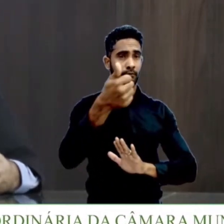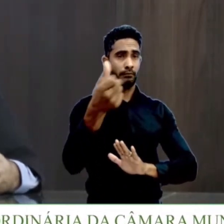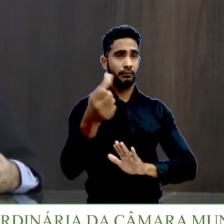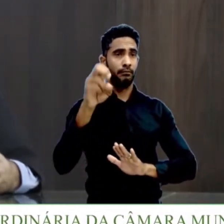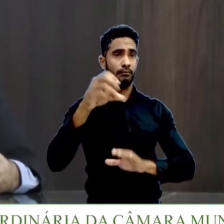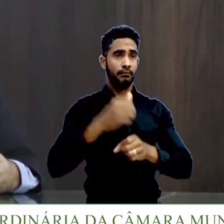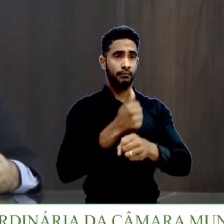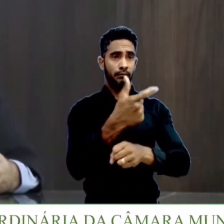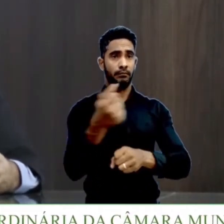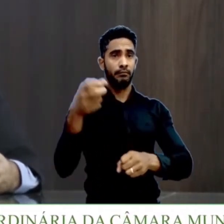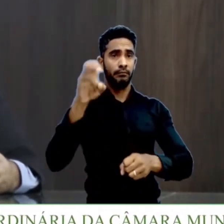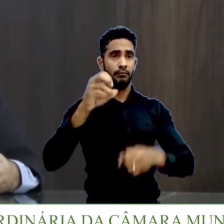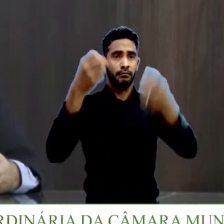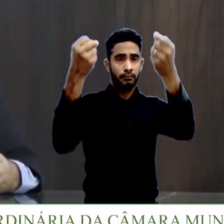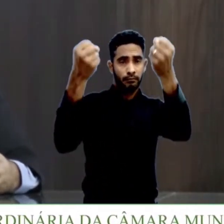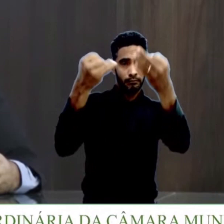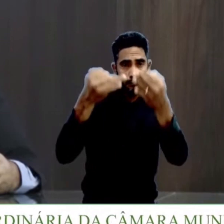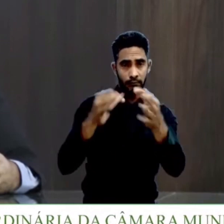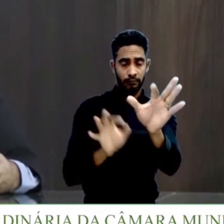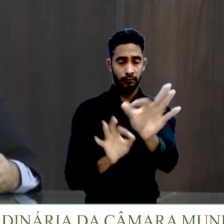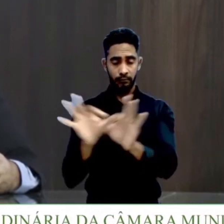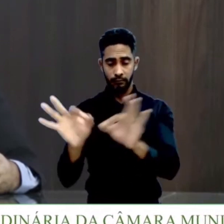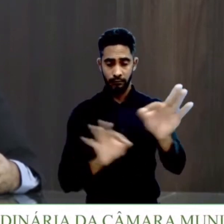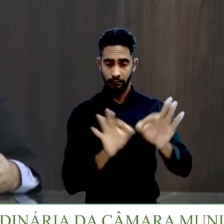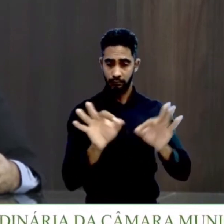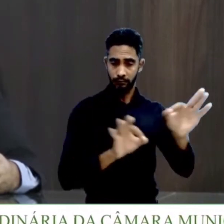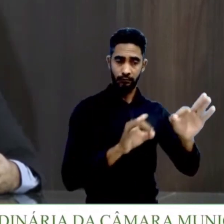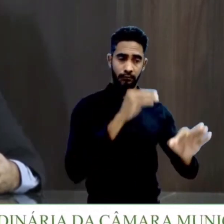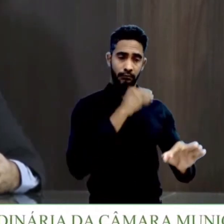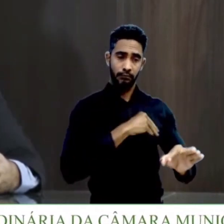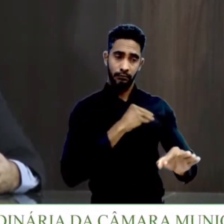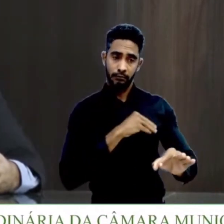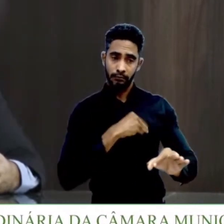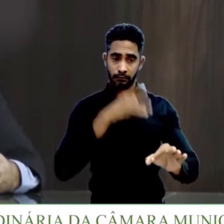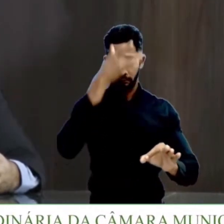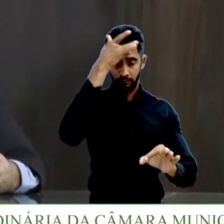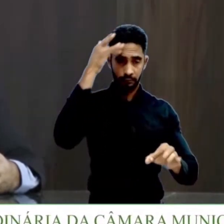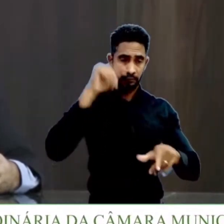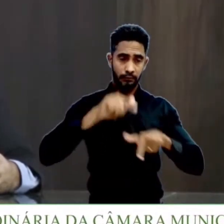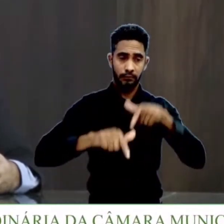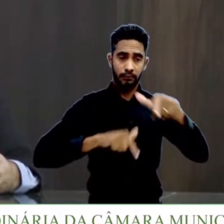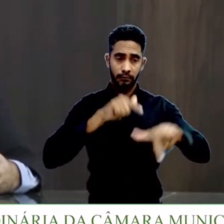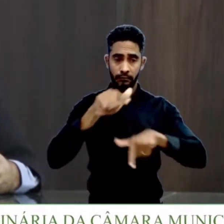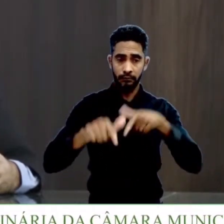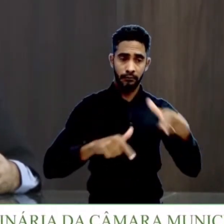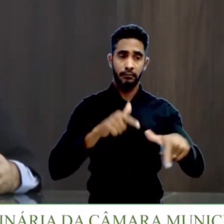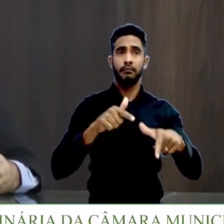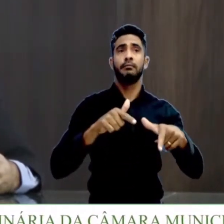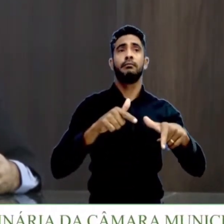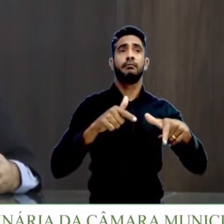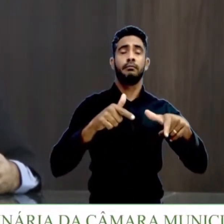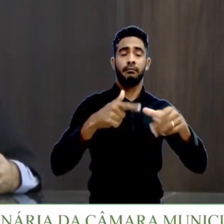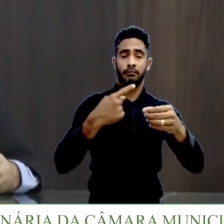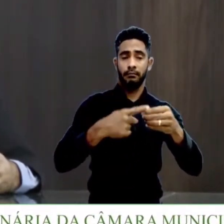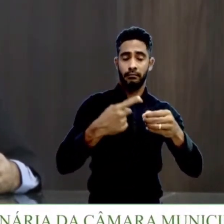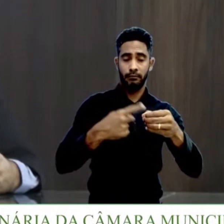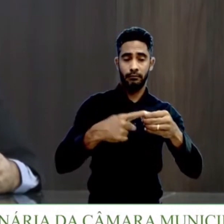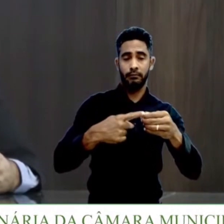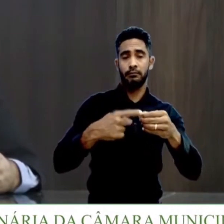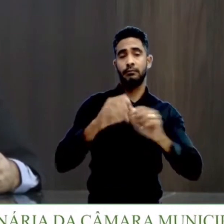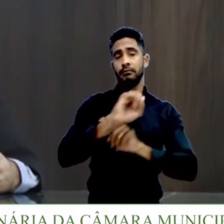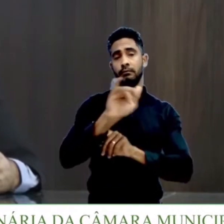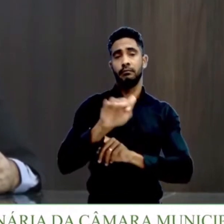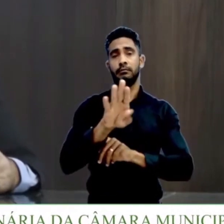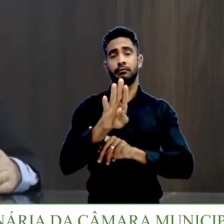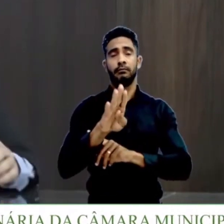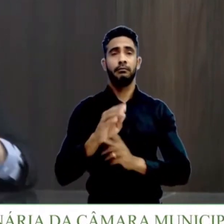2161/2015, que dispõe sobre o plano de cargos, carreiras e vencimentos dos servidores pertencentes ao quadro de pessoal da Prefeitura Municipal